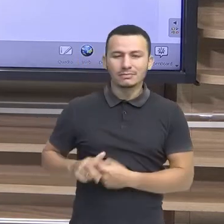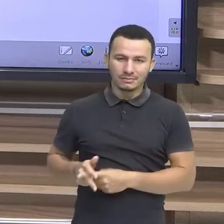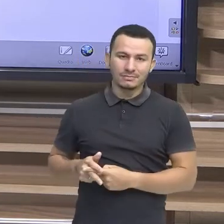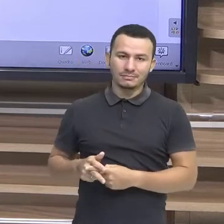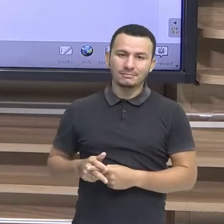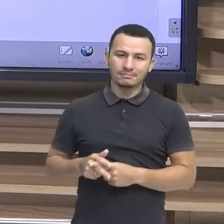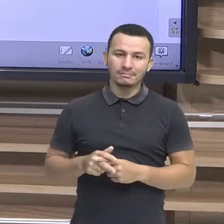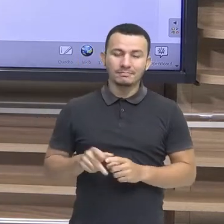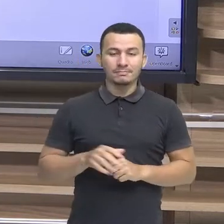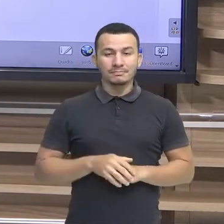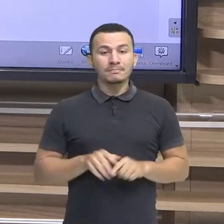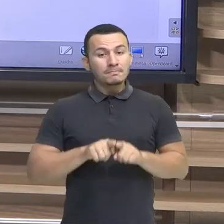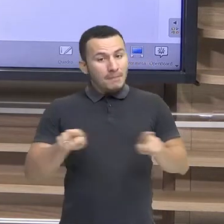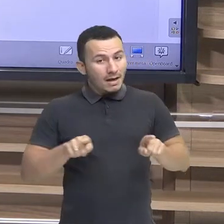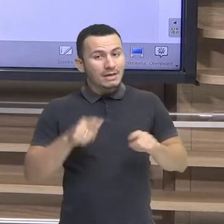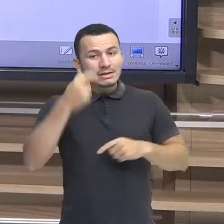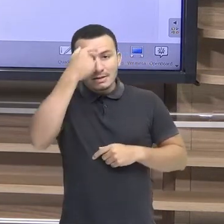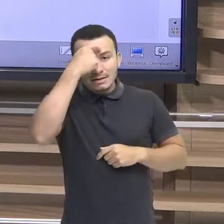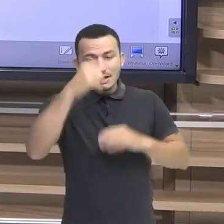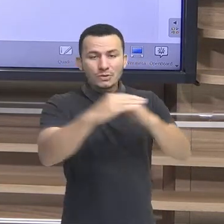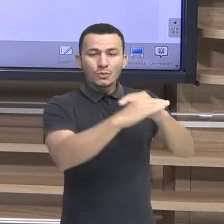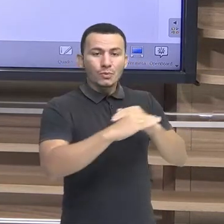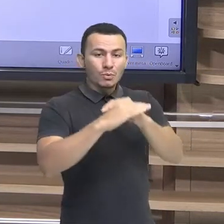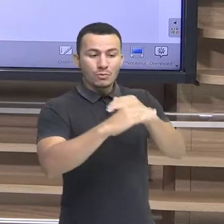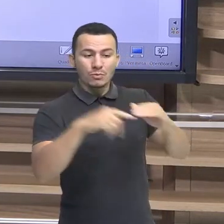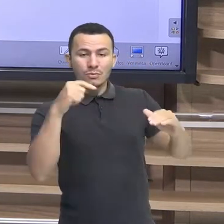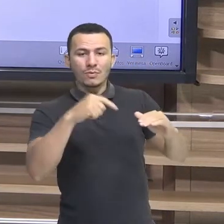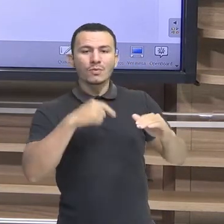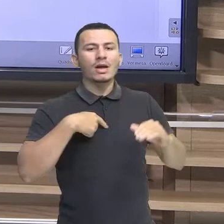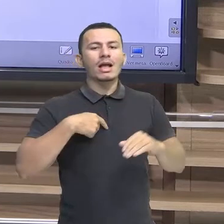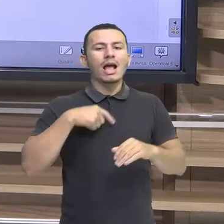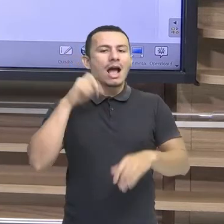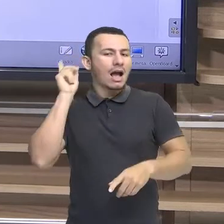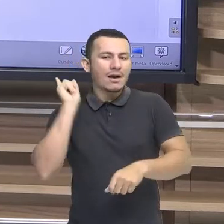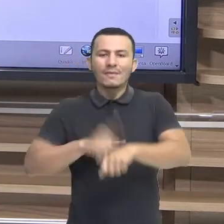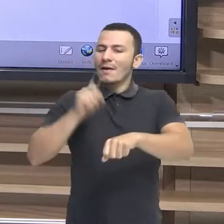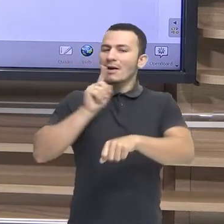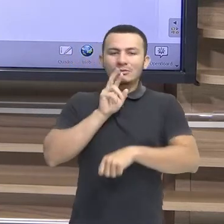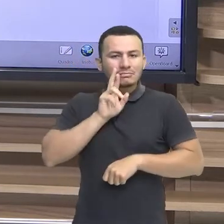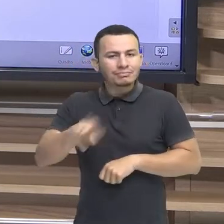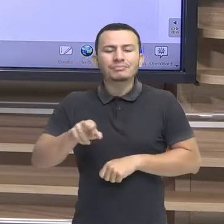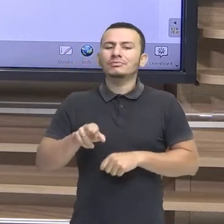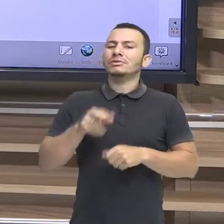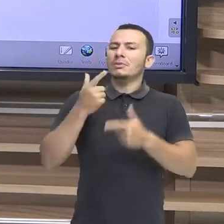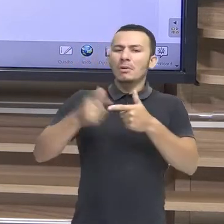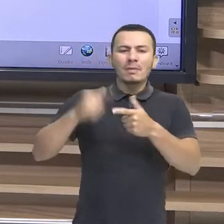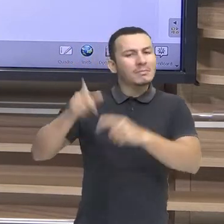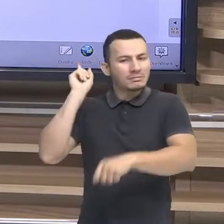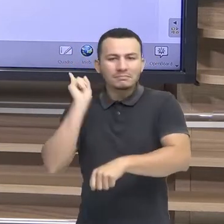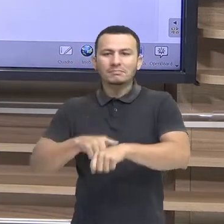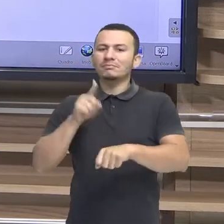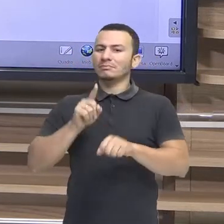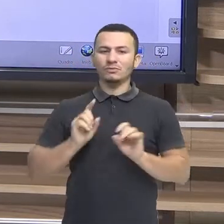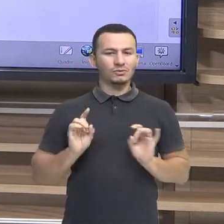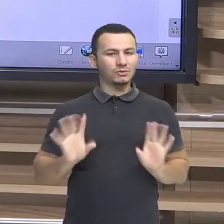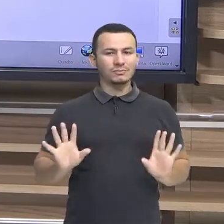isso? Mas o que o senso comum quer? Ele quer logo resolver naquele momento o problema. Só